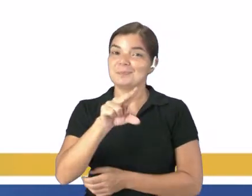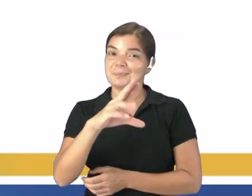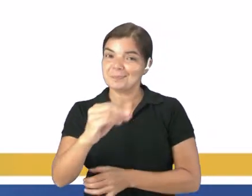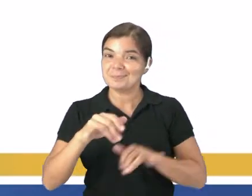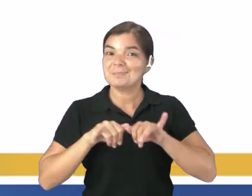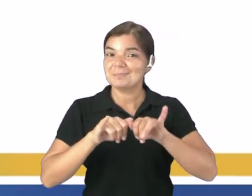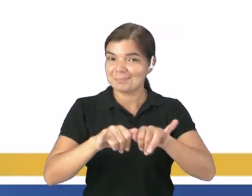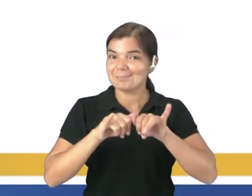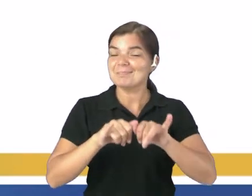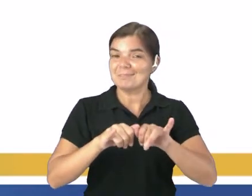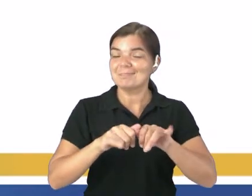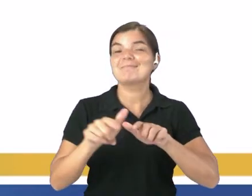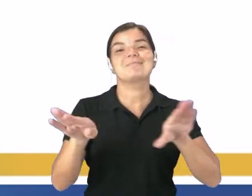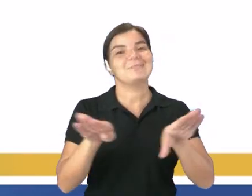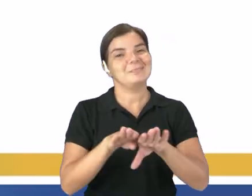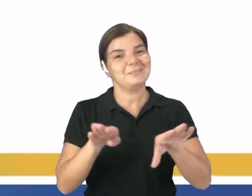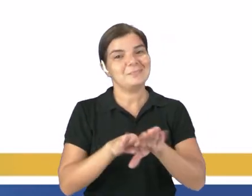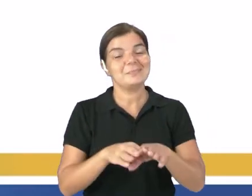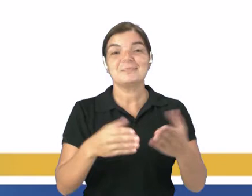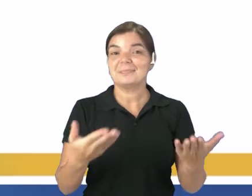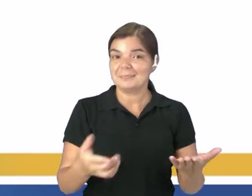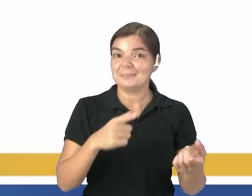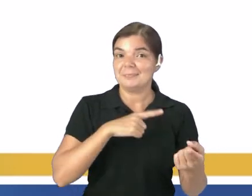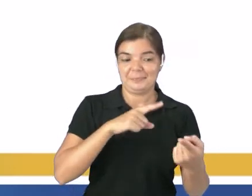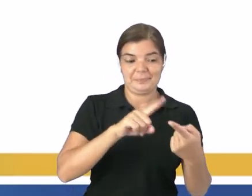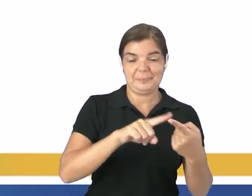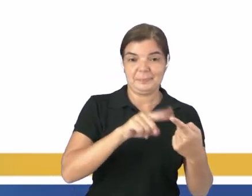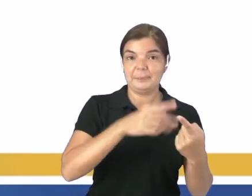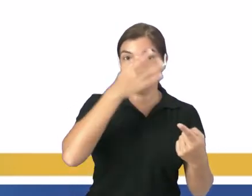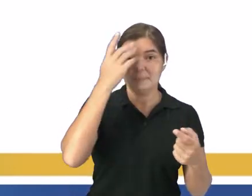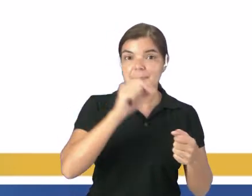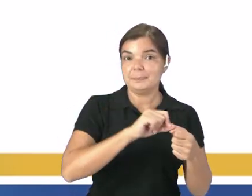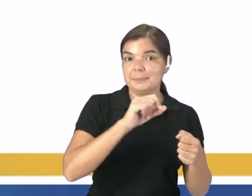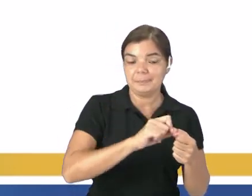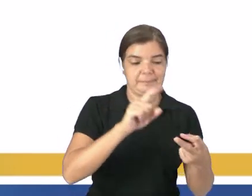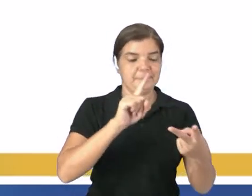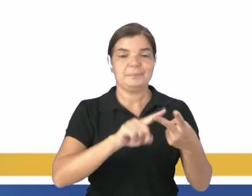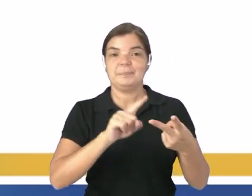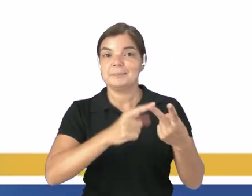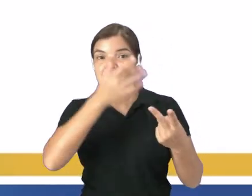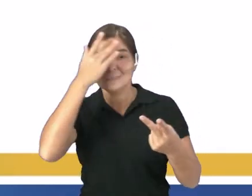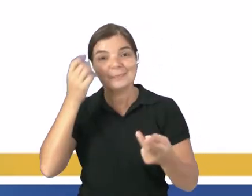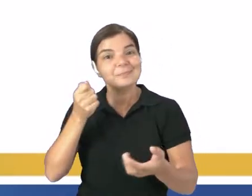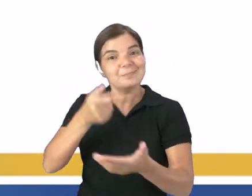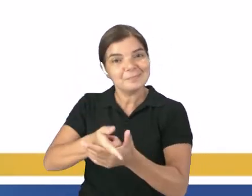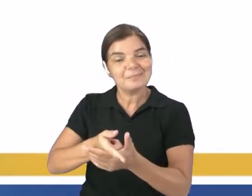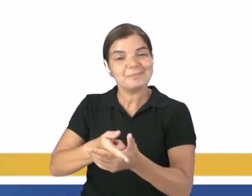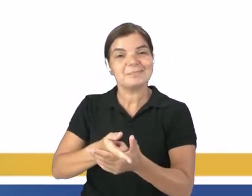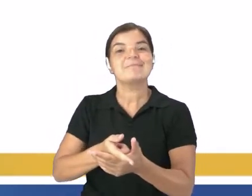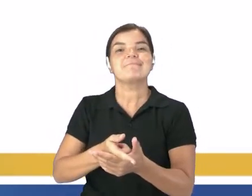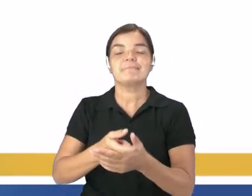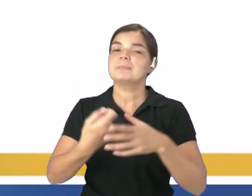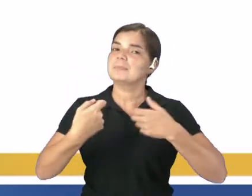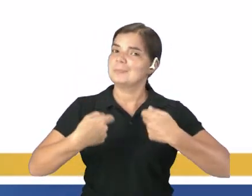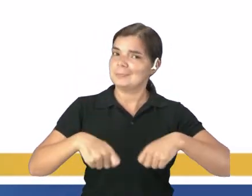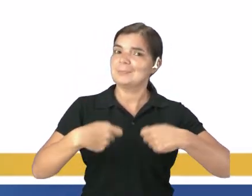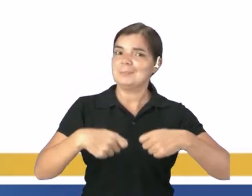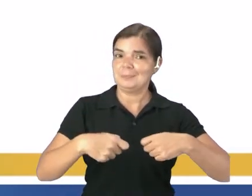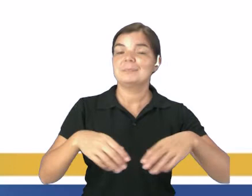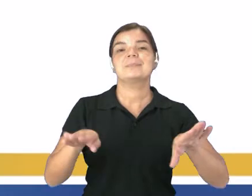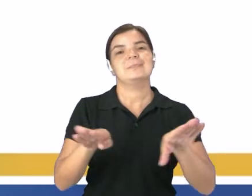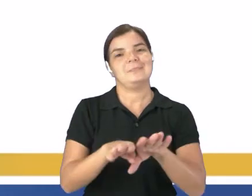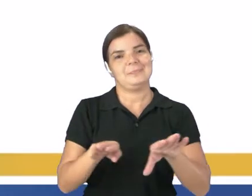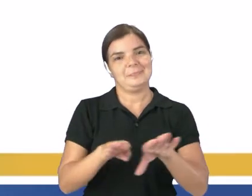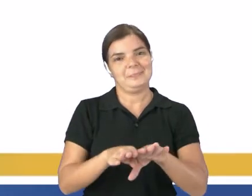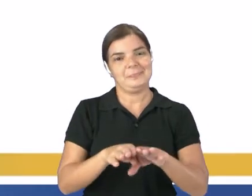ele sai do trabalho. Então, ele vai ser quem produz e ele vai ser o consumidor. Ele precisa desses bens também,